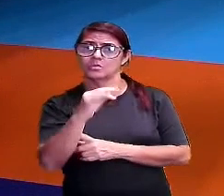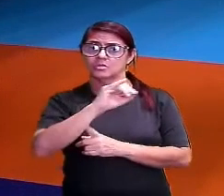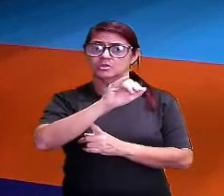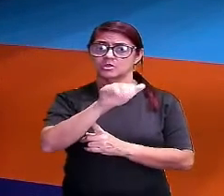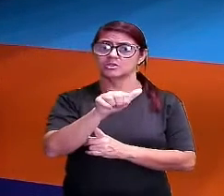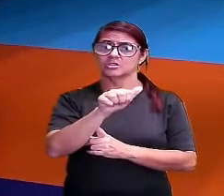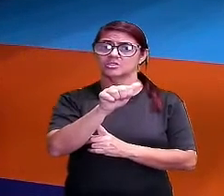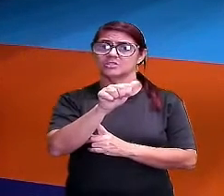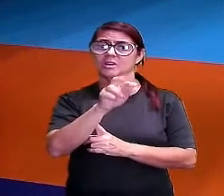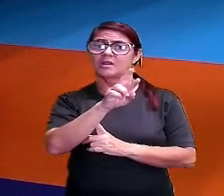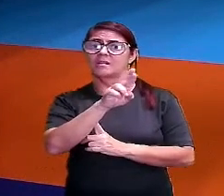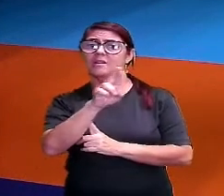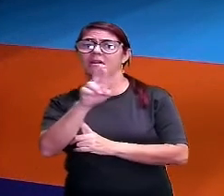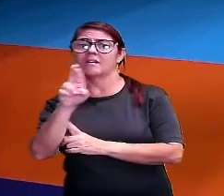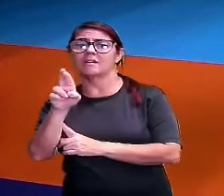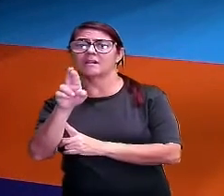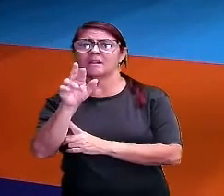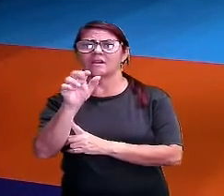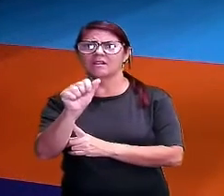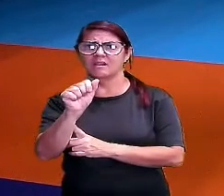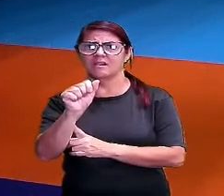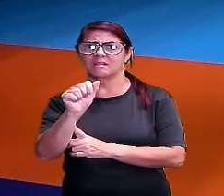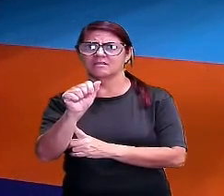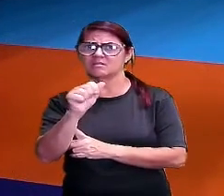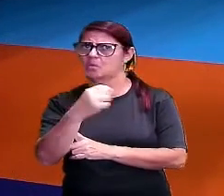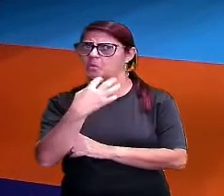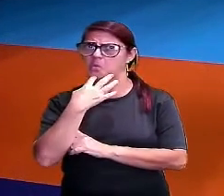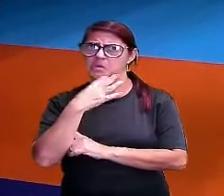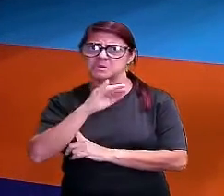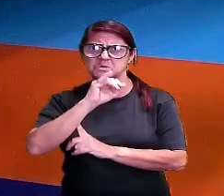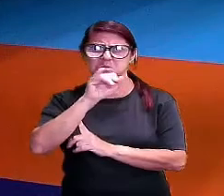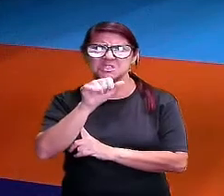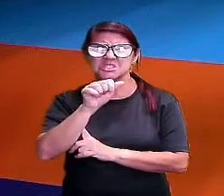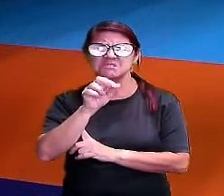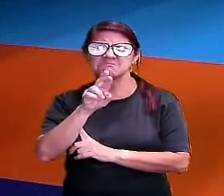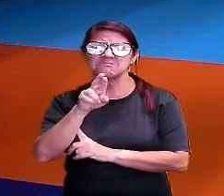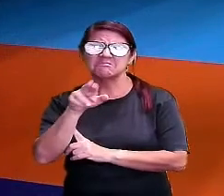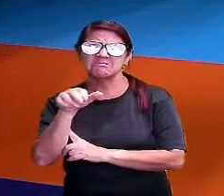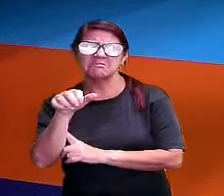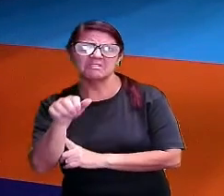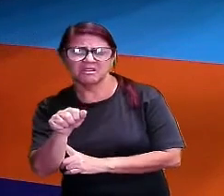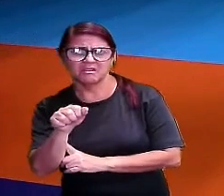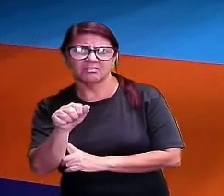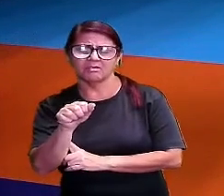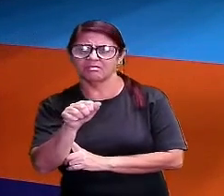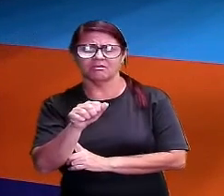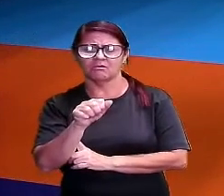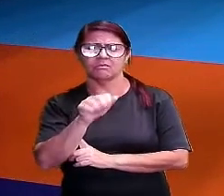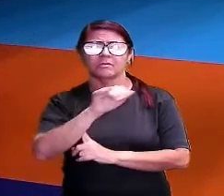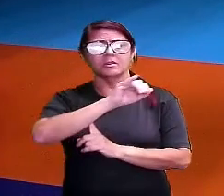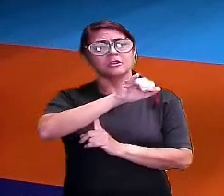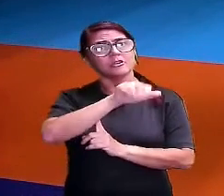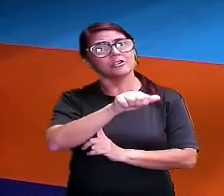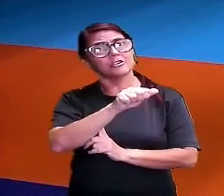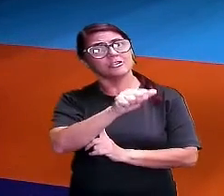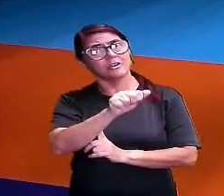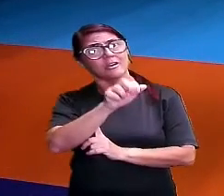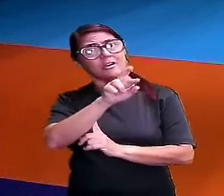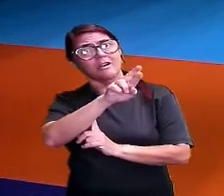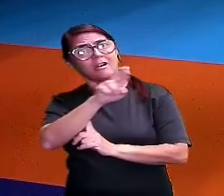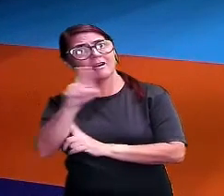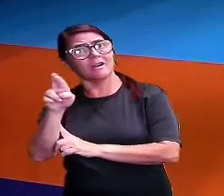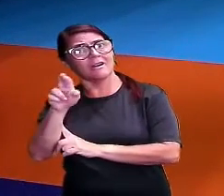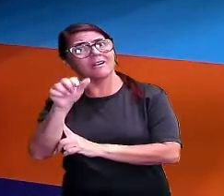chamada jarra? Já ouviram? Eu nunca. Então, é a palavra jarra. Então, aqui